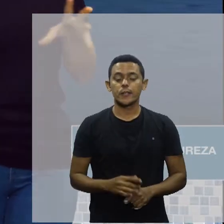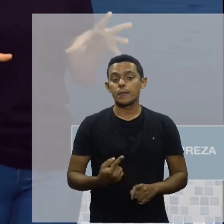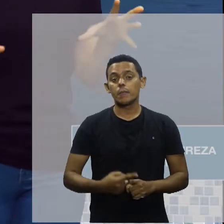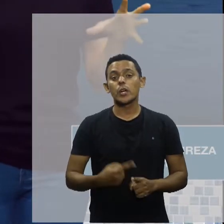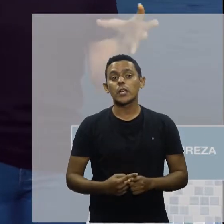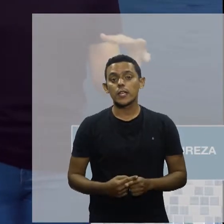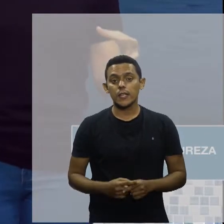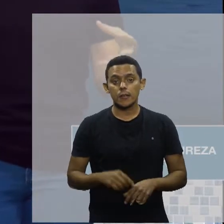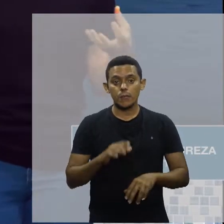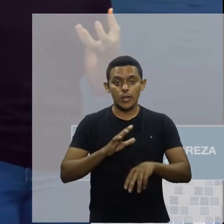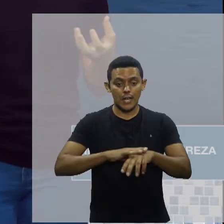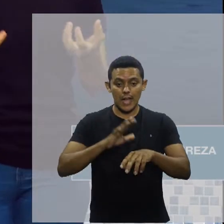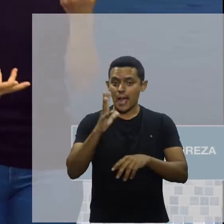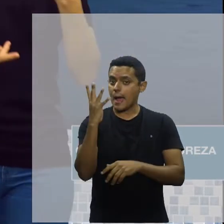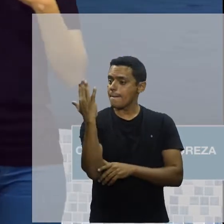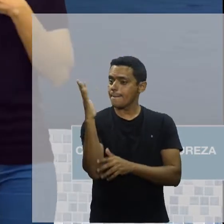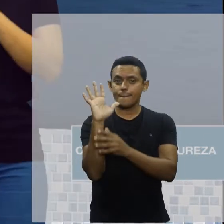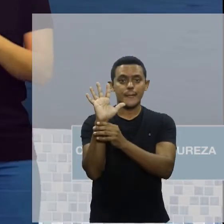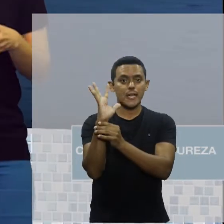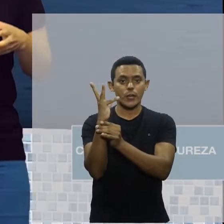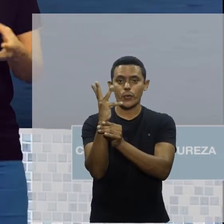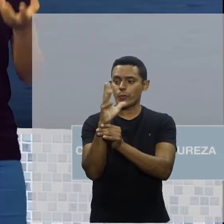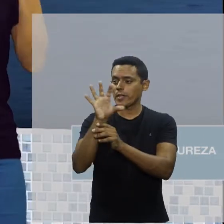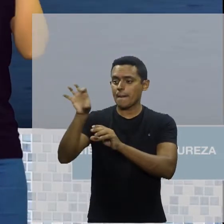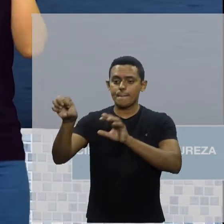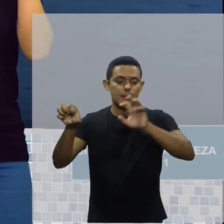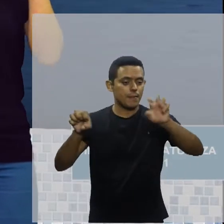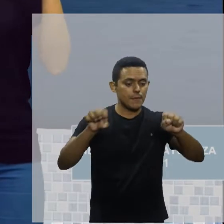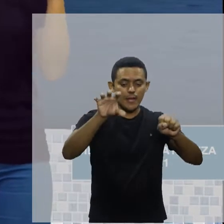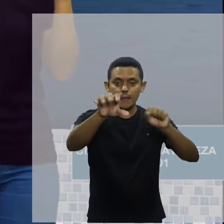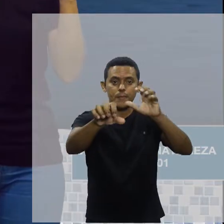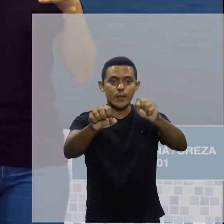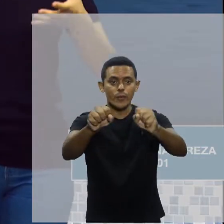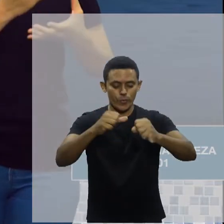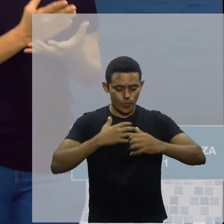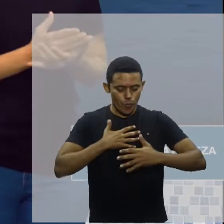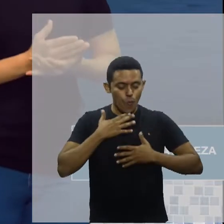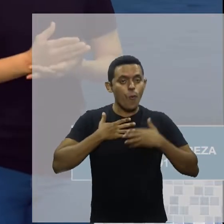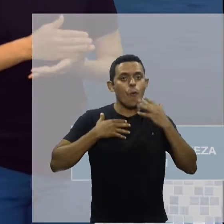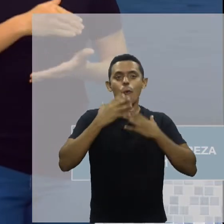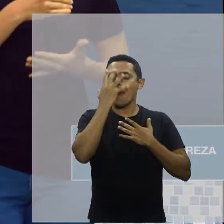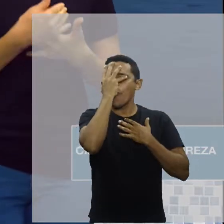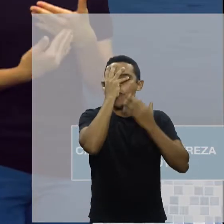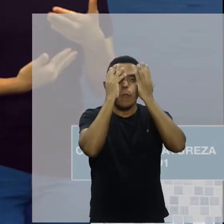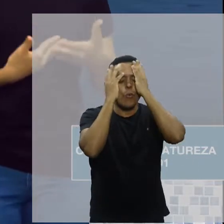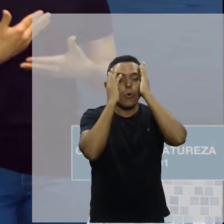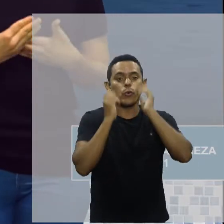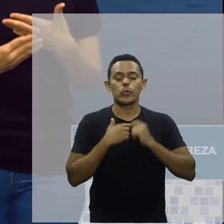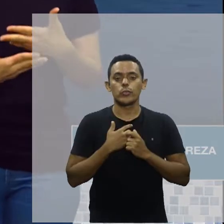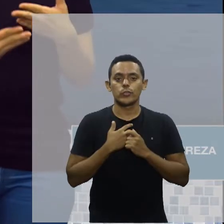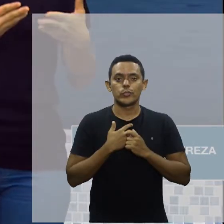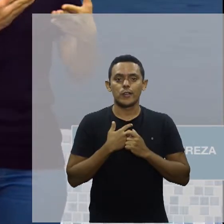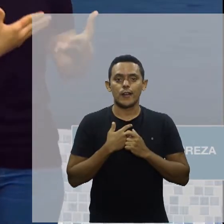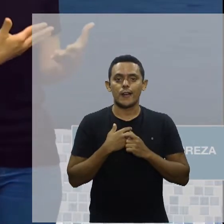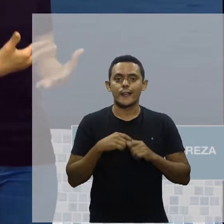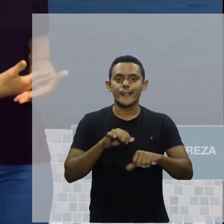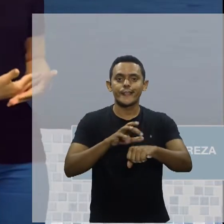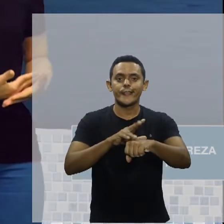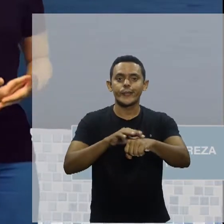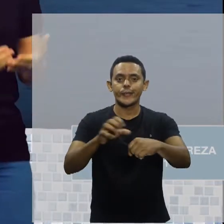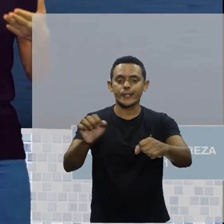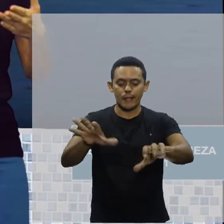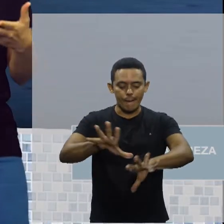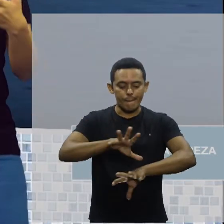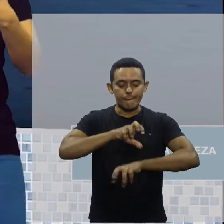toca tudo, toca os objetos e toca o nosso rosto. Então, na possibilidade de não